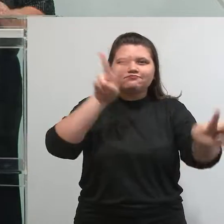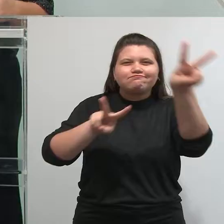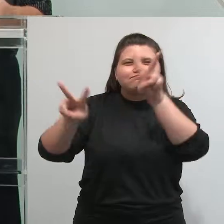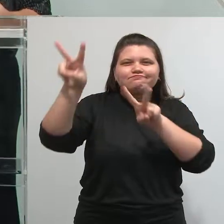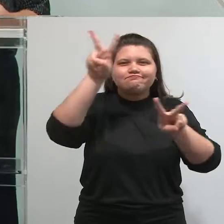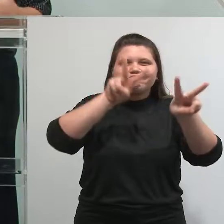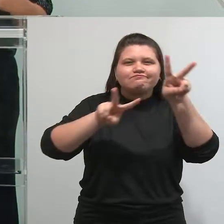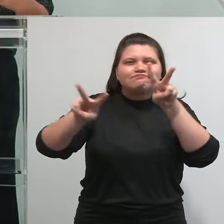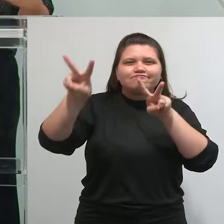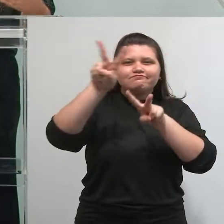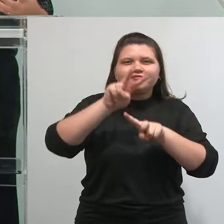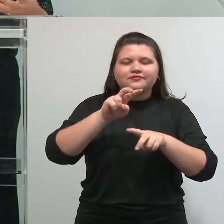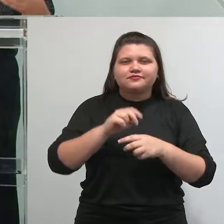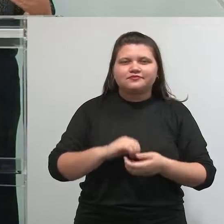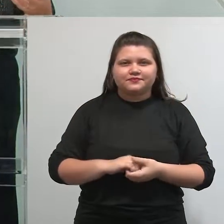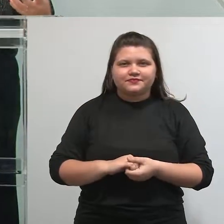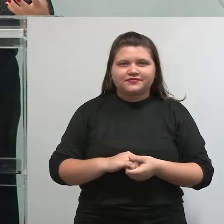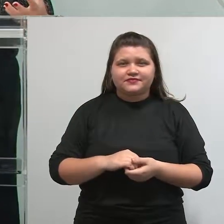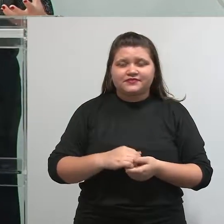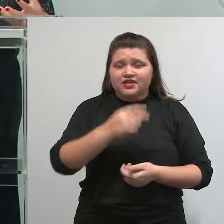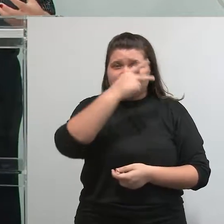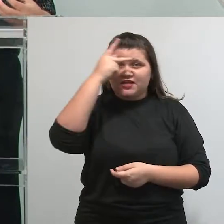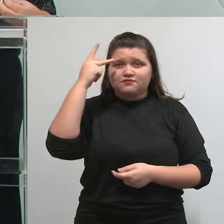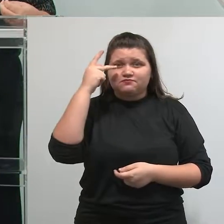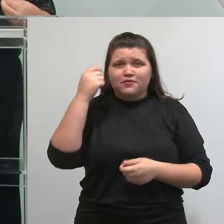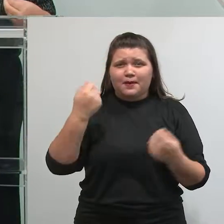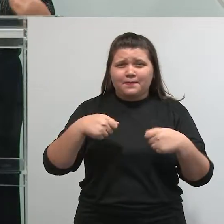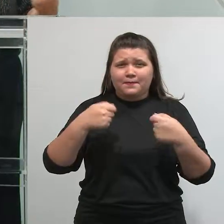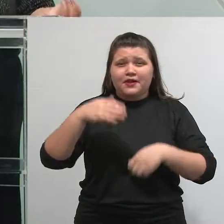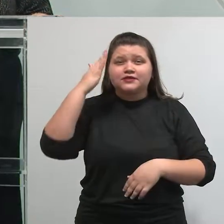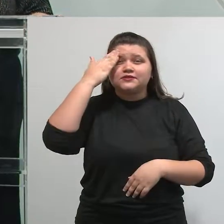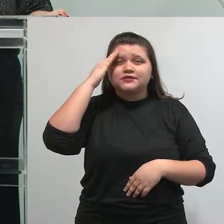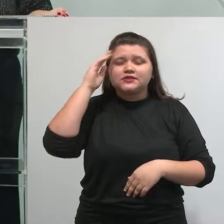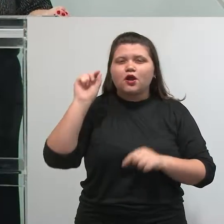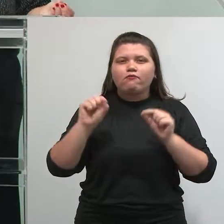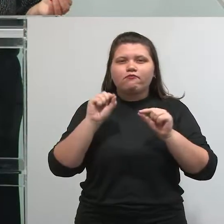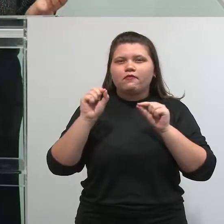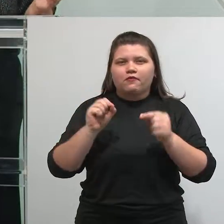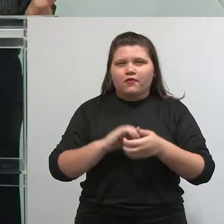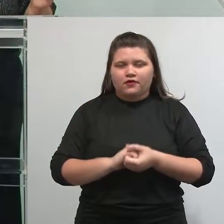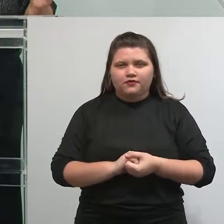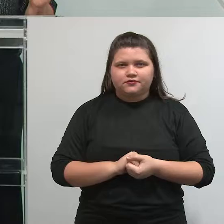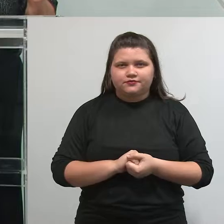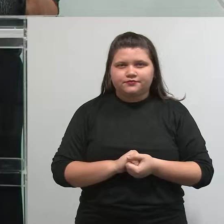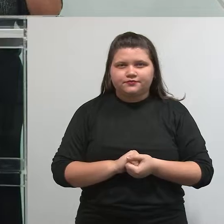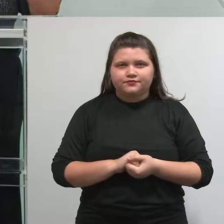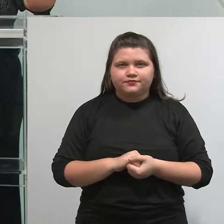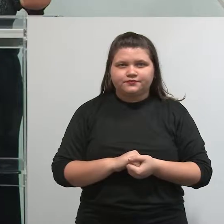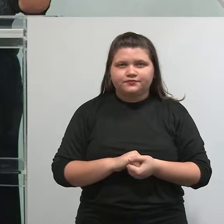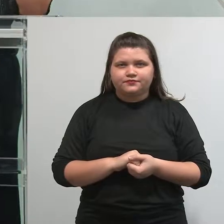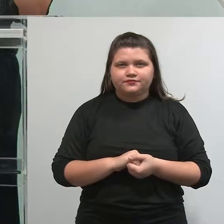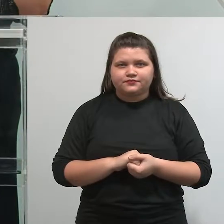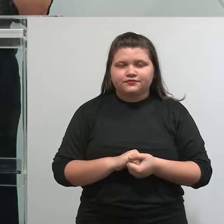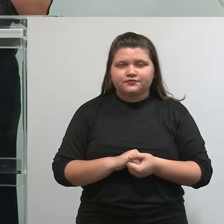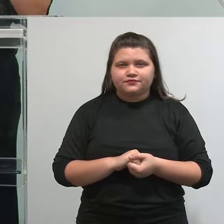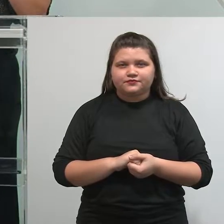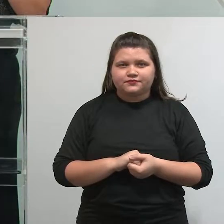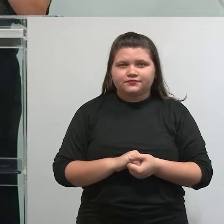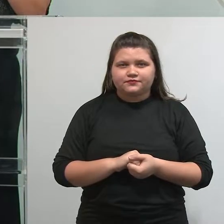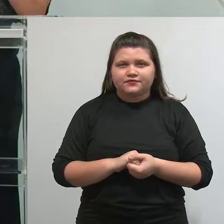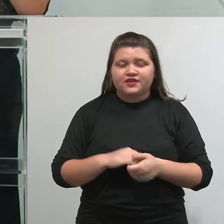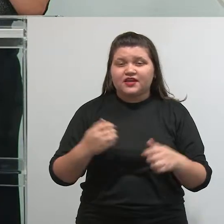da necessidade que as pessoas precisam, né, entender que elas possuem de estarem aptas